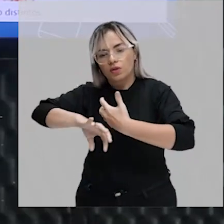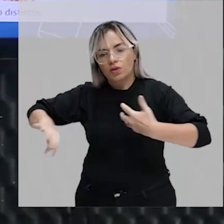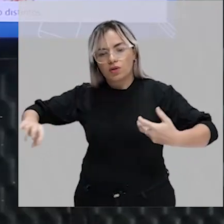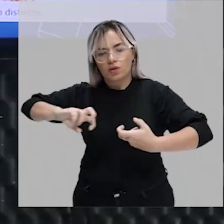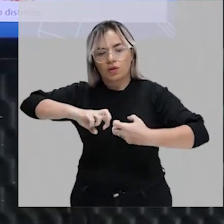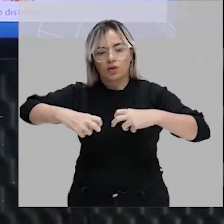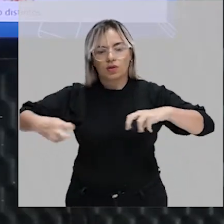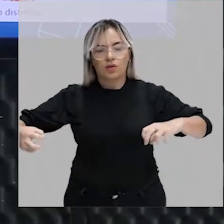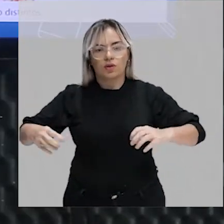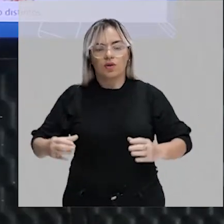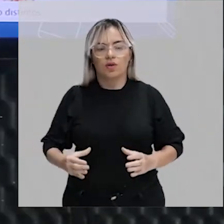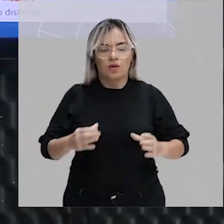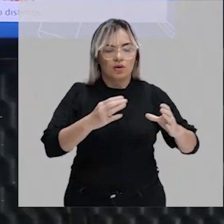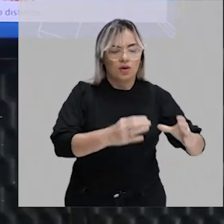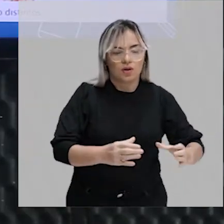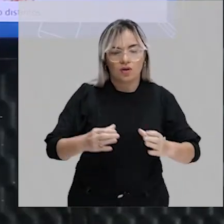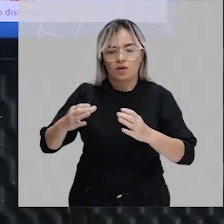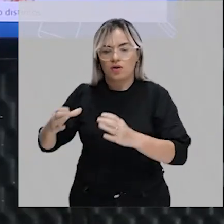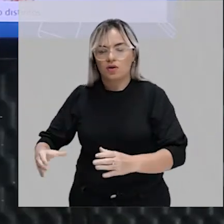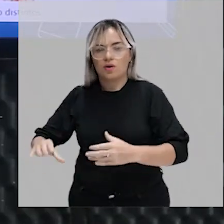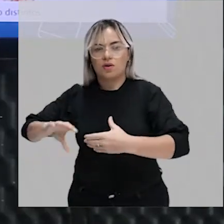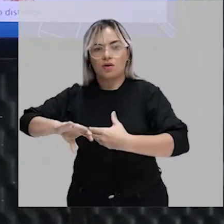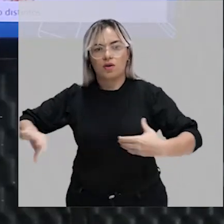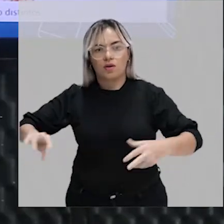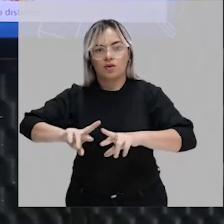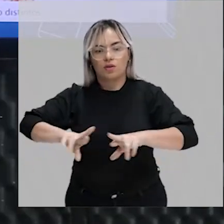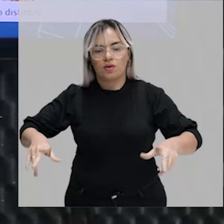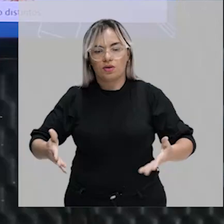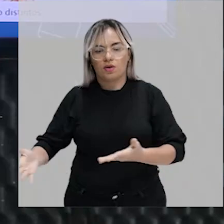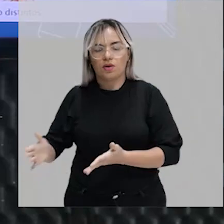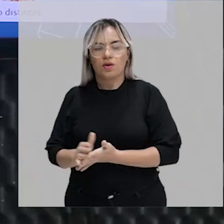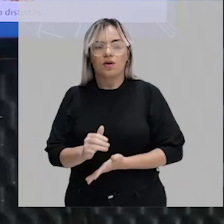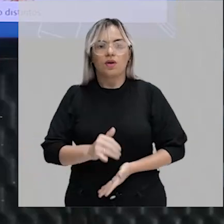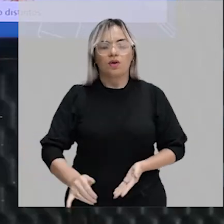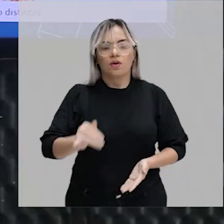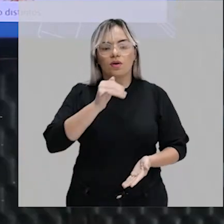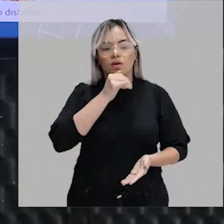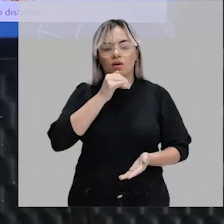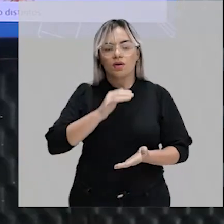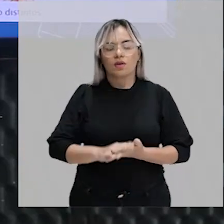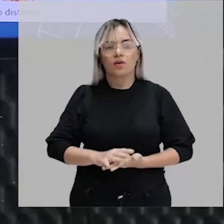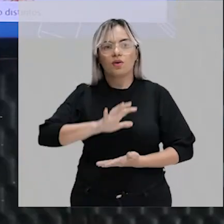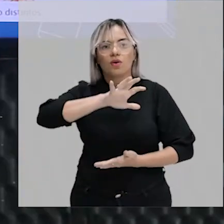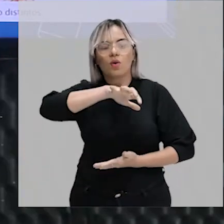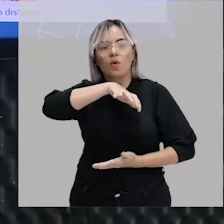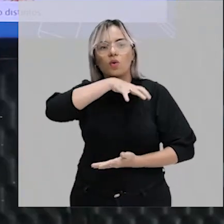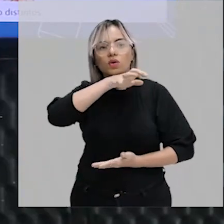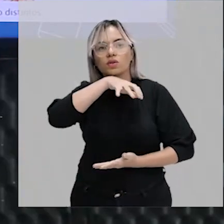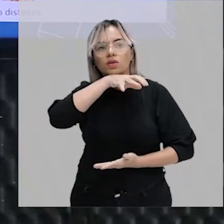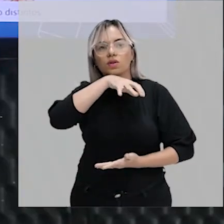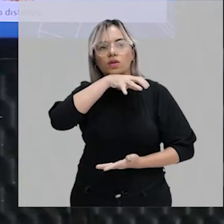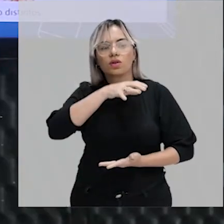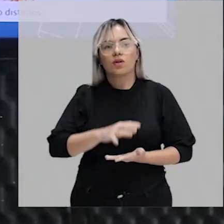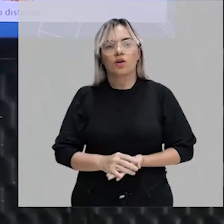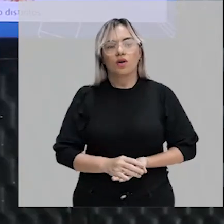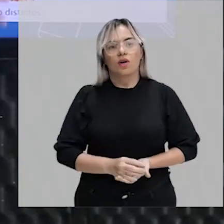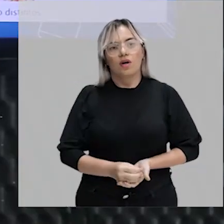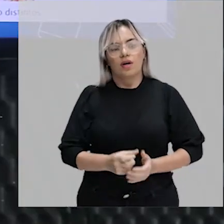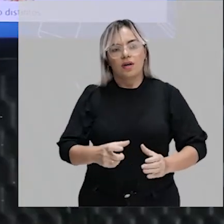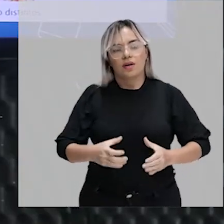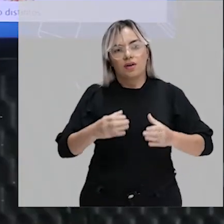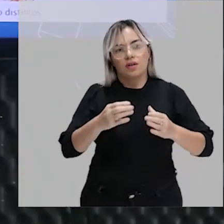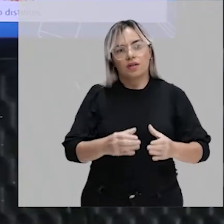sua localização. Por exemplo, pessoal, o leão vive na savana. Já o tigre, ele vive